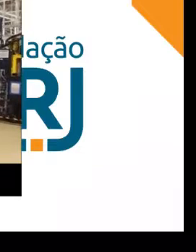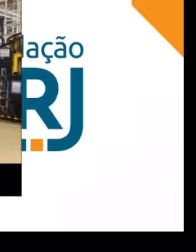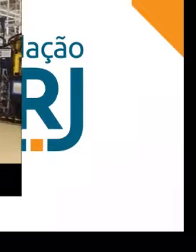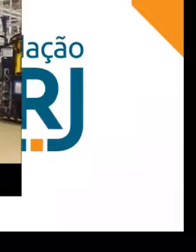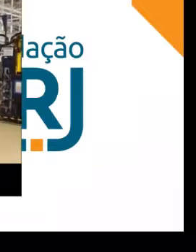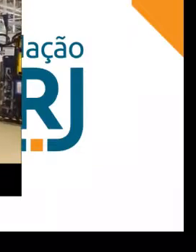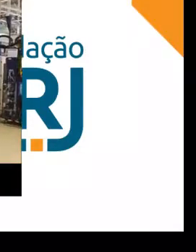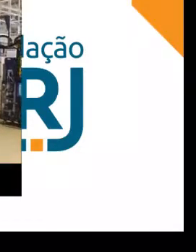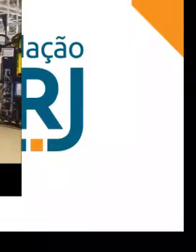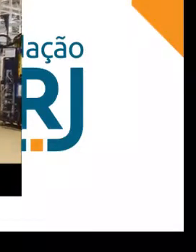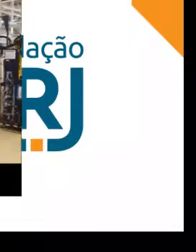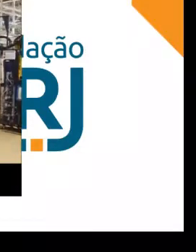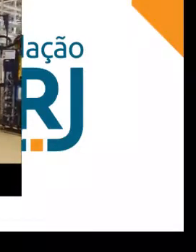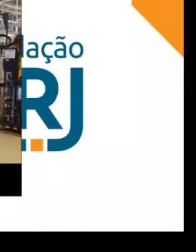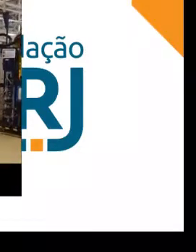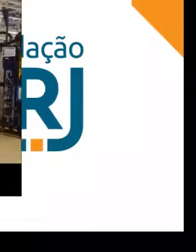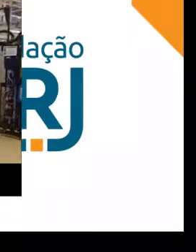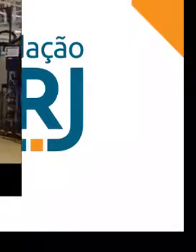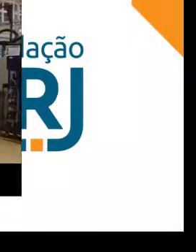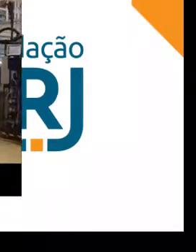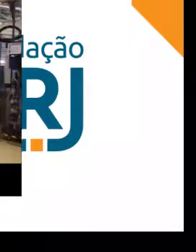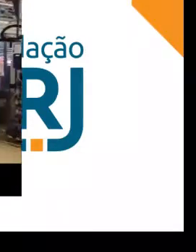mais pessoas trabalhando, é mais trabalhando.